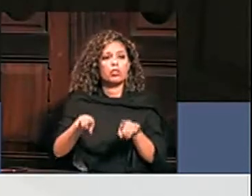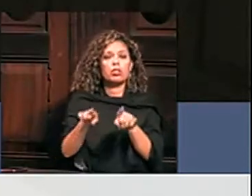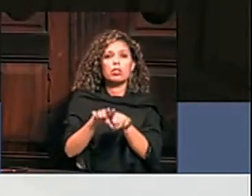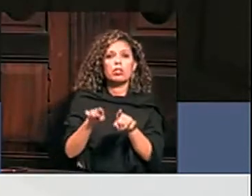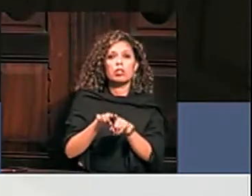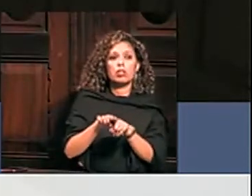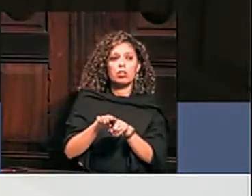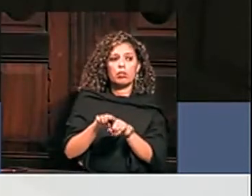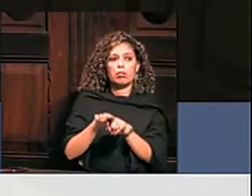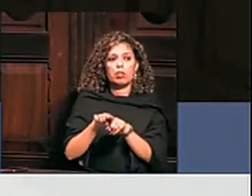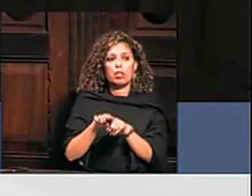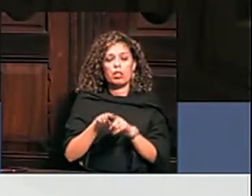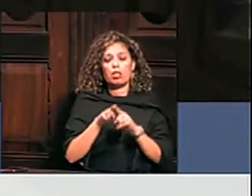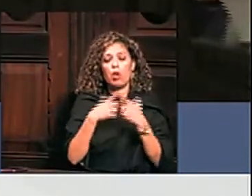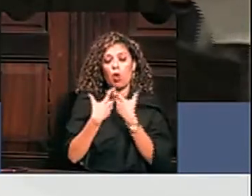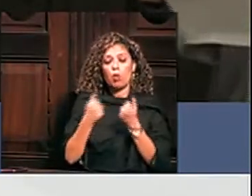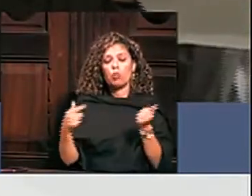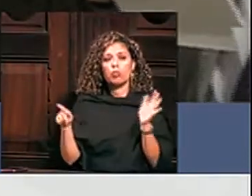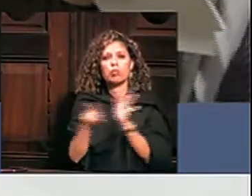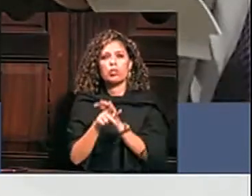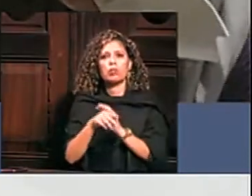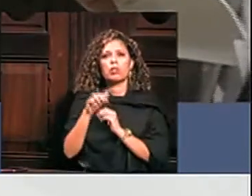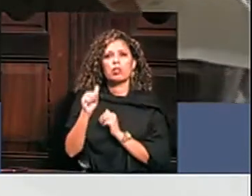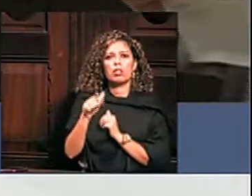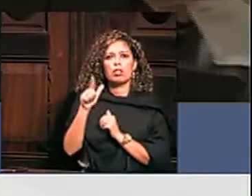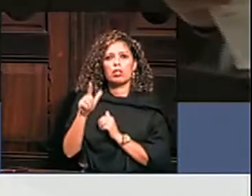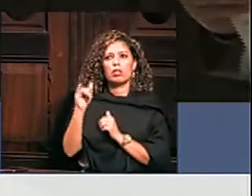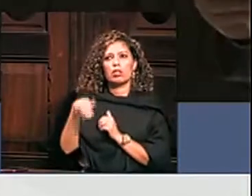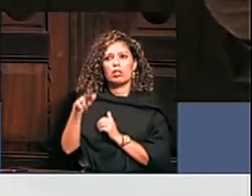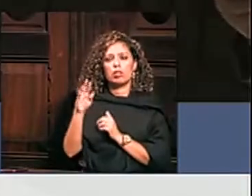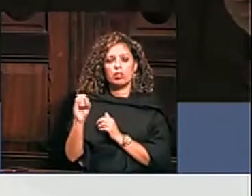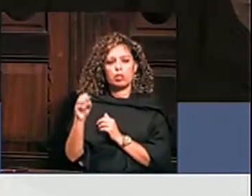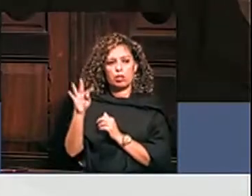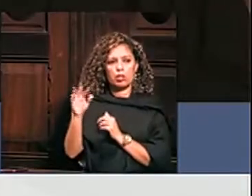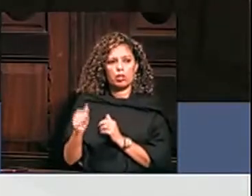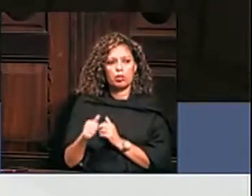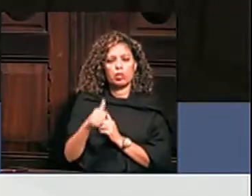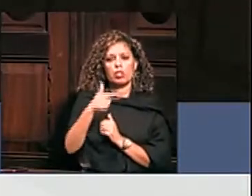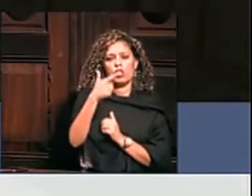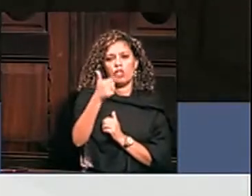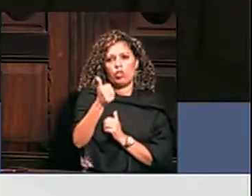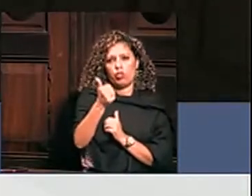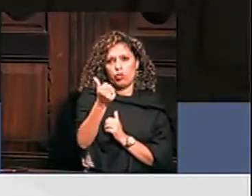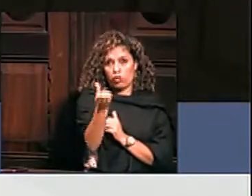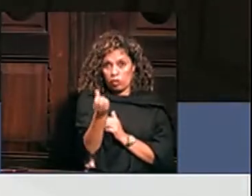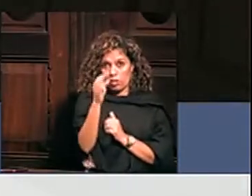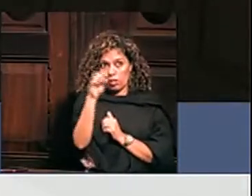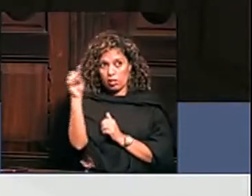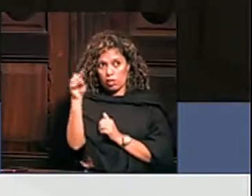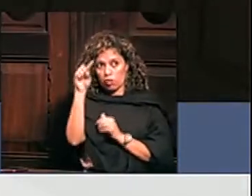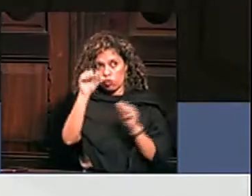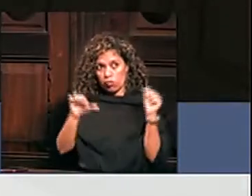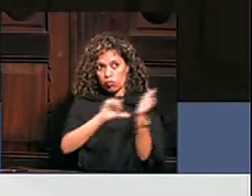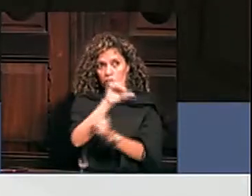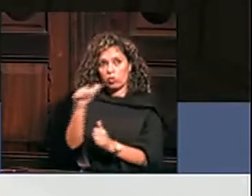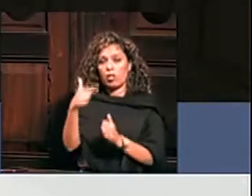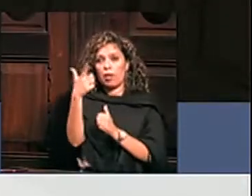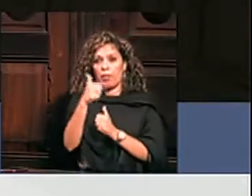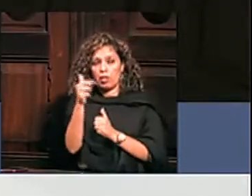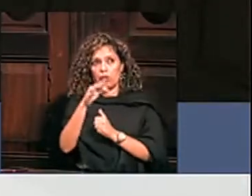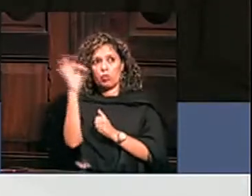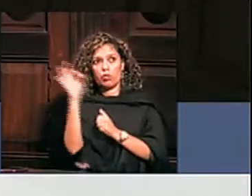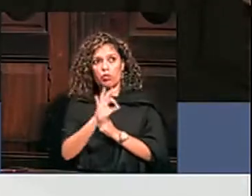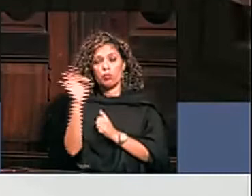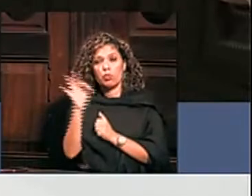da diminuição da alíquota, neste momento, de 16% para 12%, realmente é de vital importância. E esse parlamento